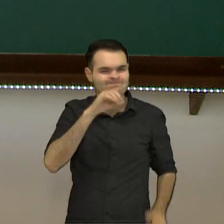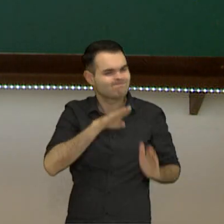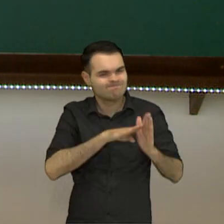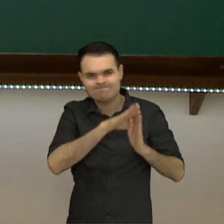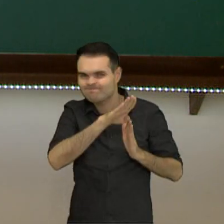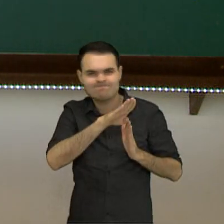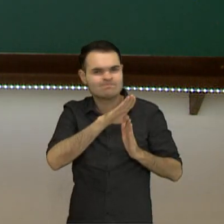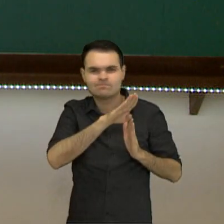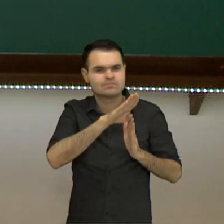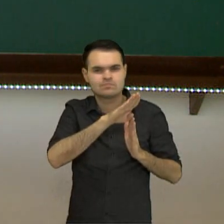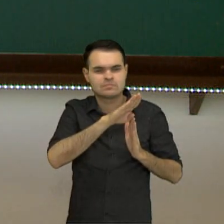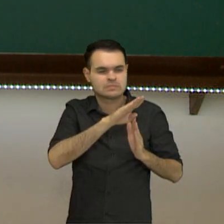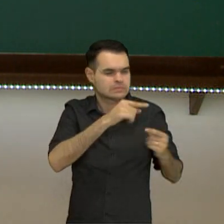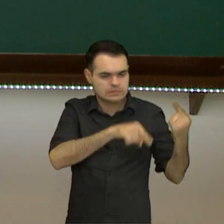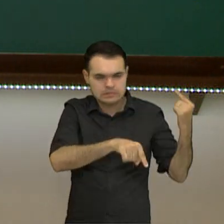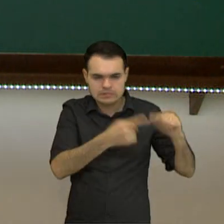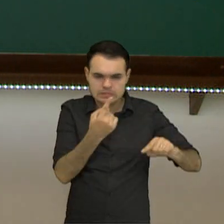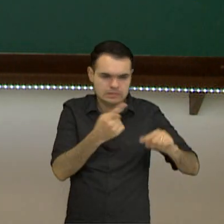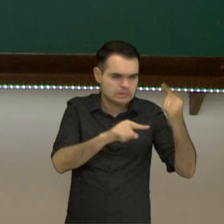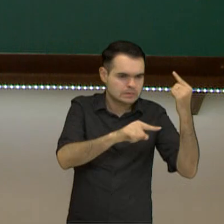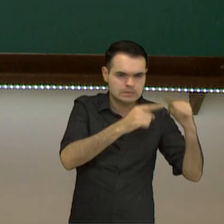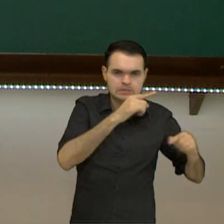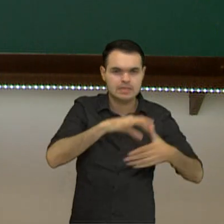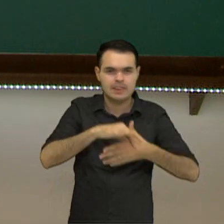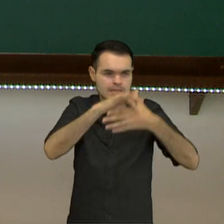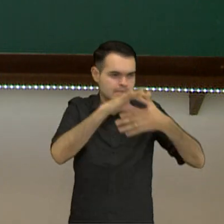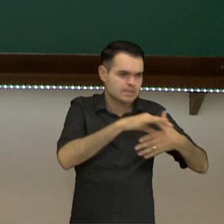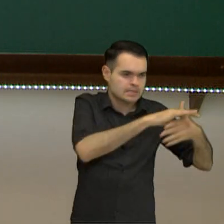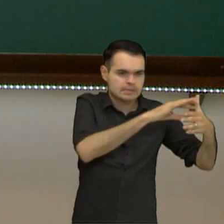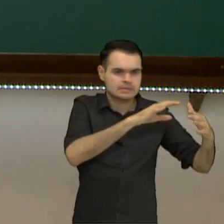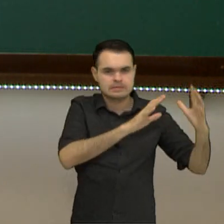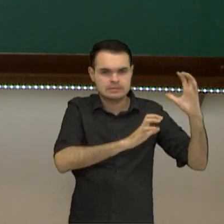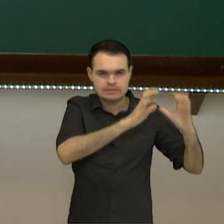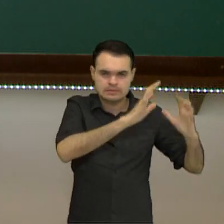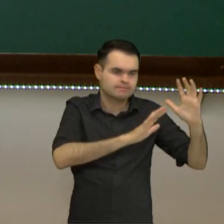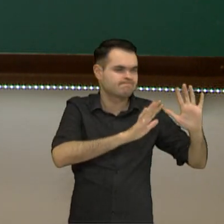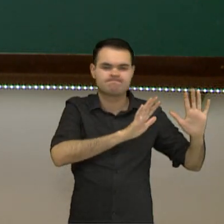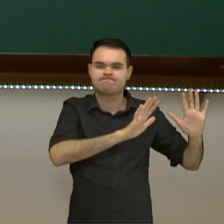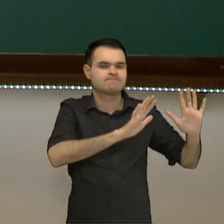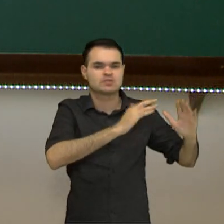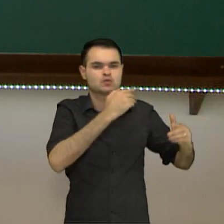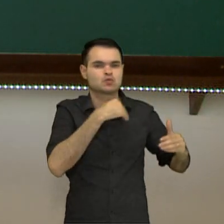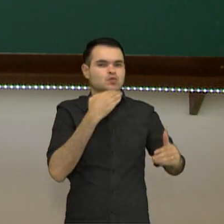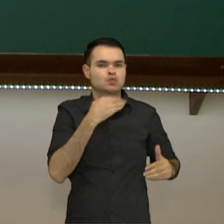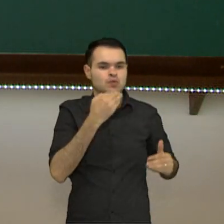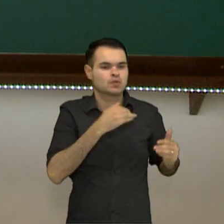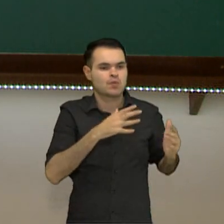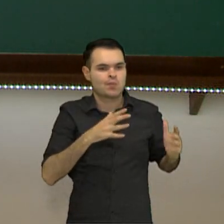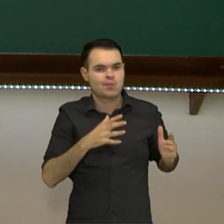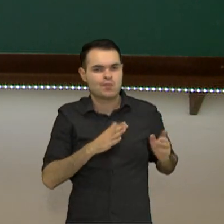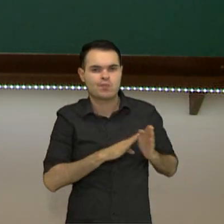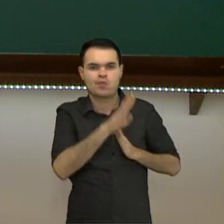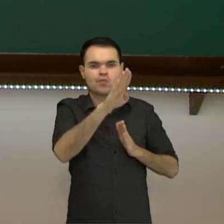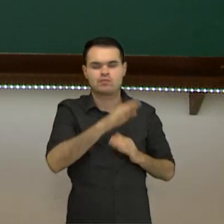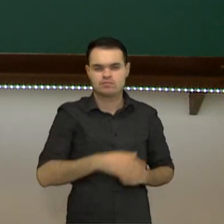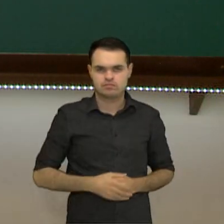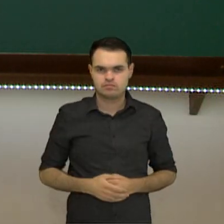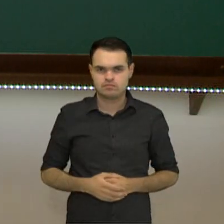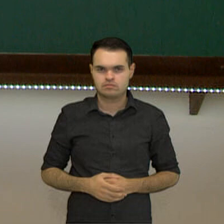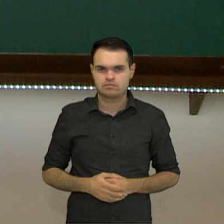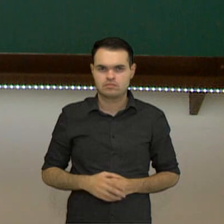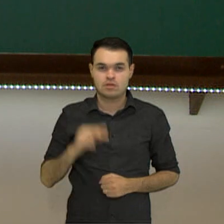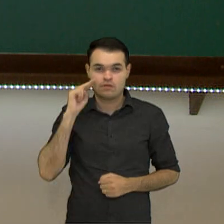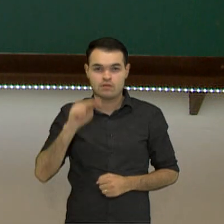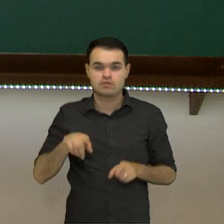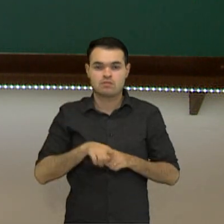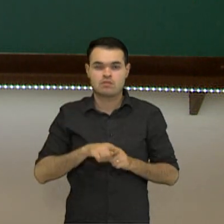êxito, né? Houve desentendimento entre as lideranças das cruzadas e não conseguiram ter êxito, né? E a gente viu também as